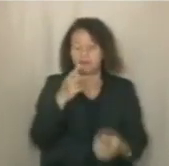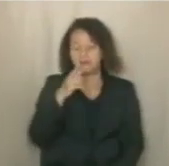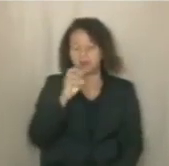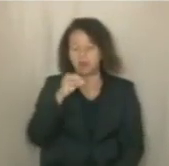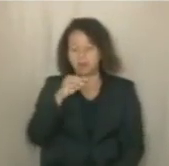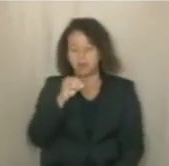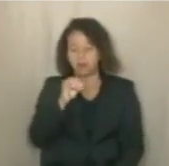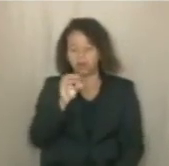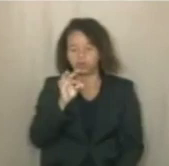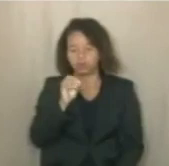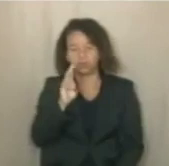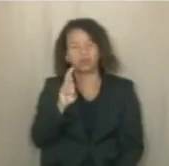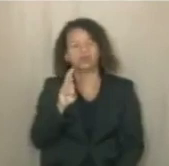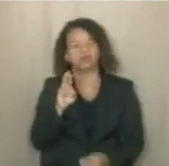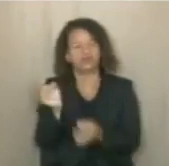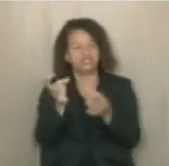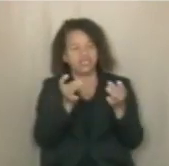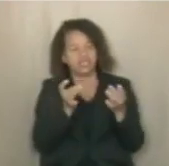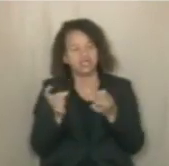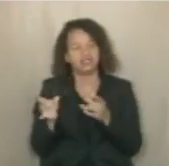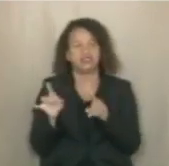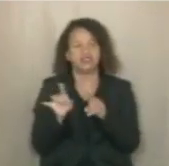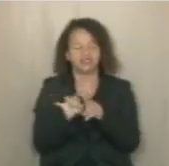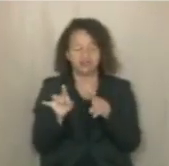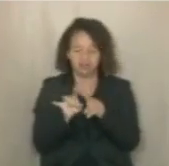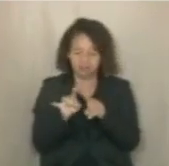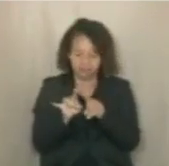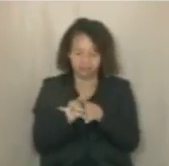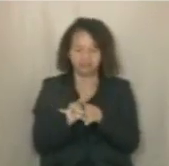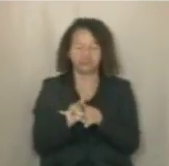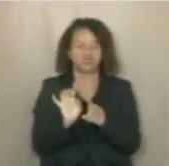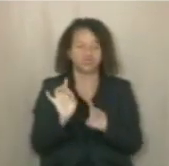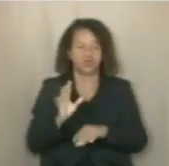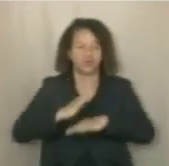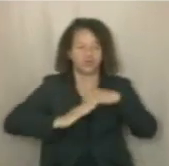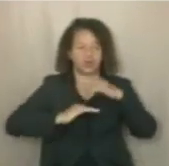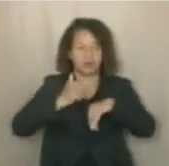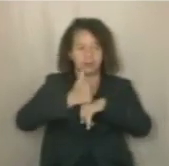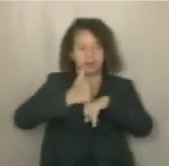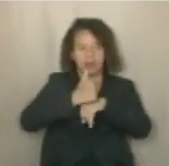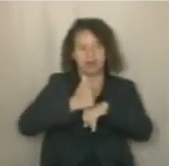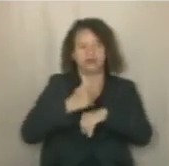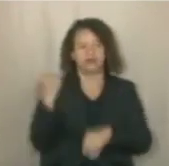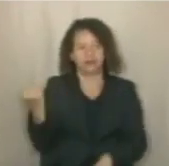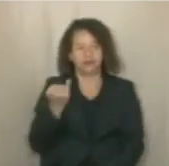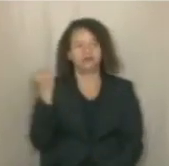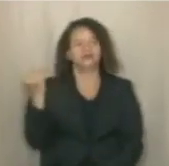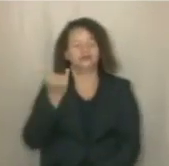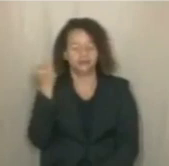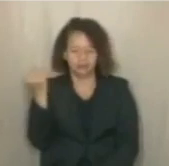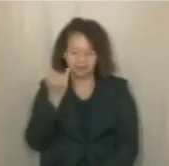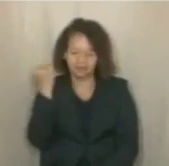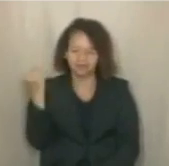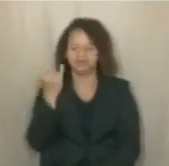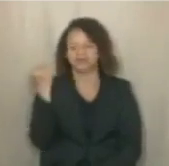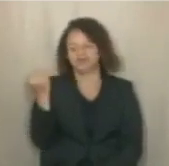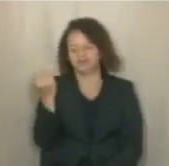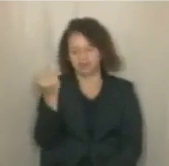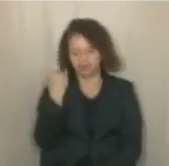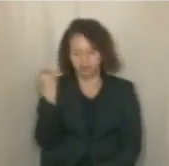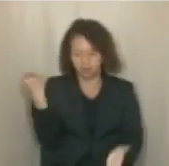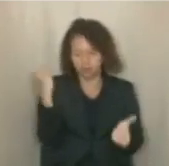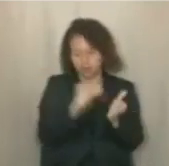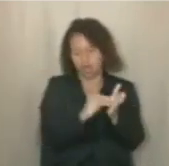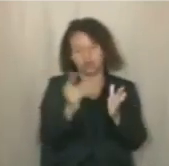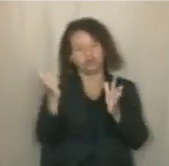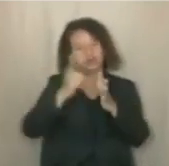Hoje ainda não é regulamentada, só existe a função. Então é importante colocar isso, que hoje em Recife é instituído